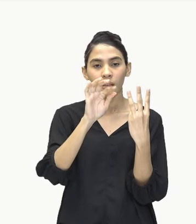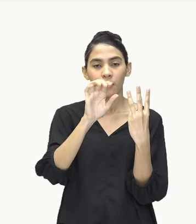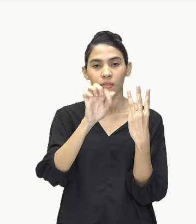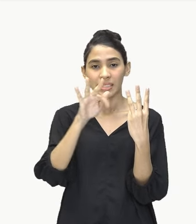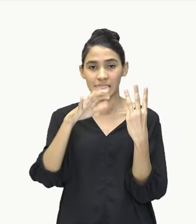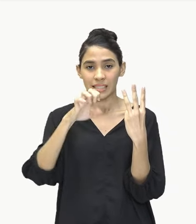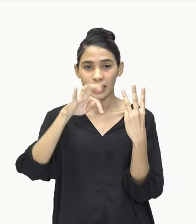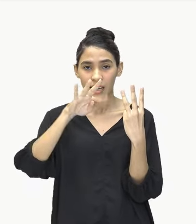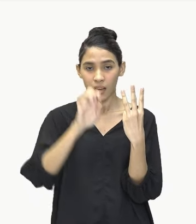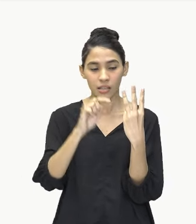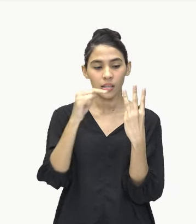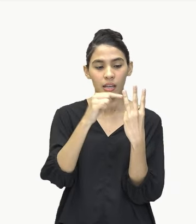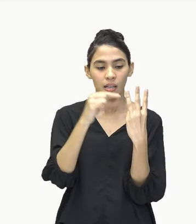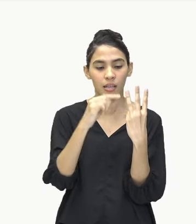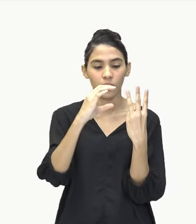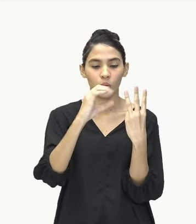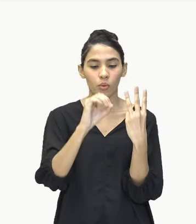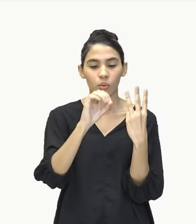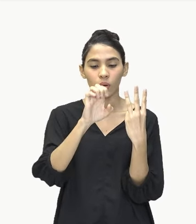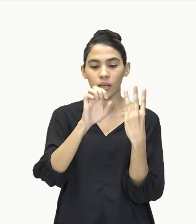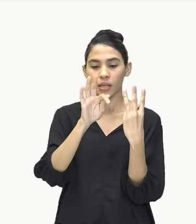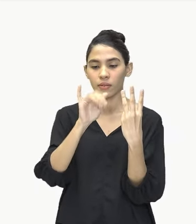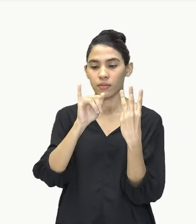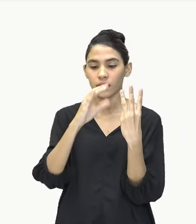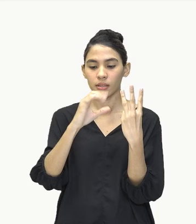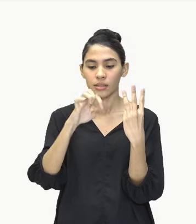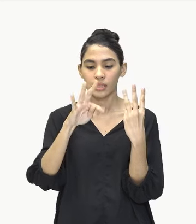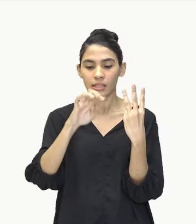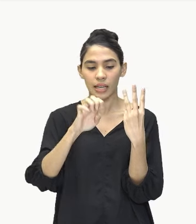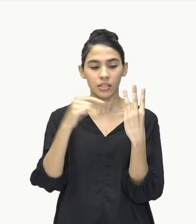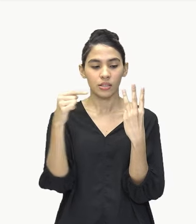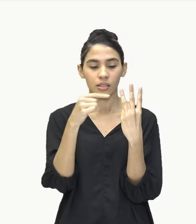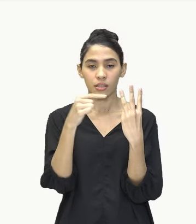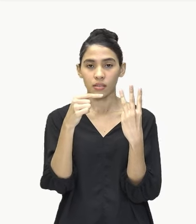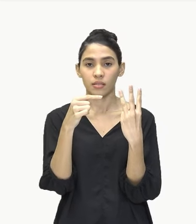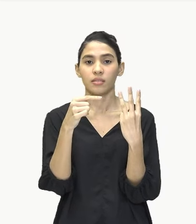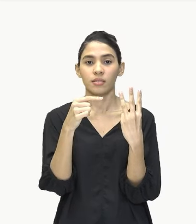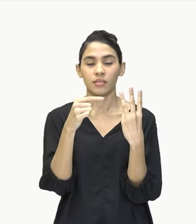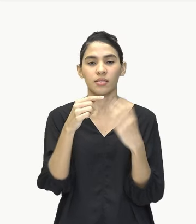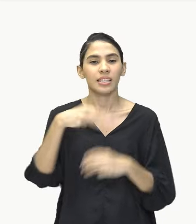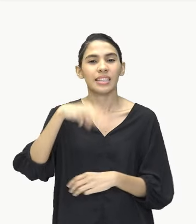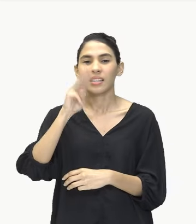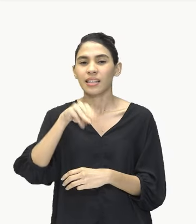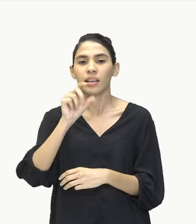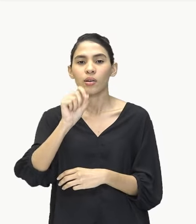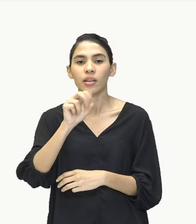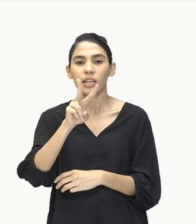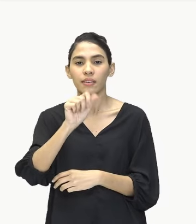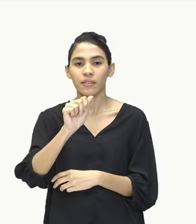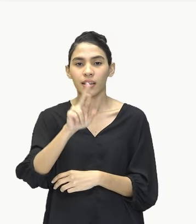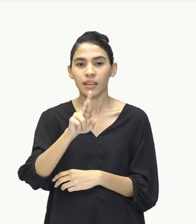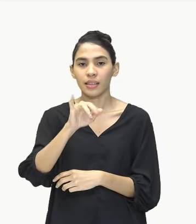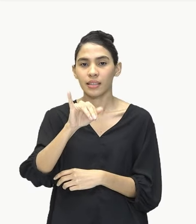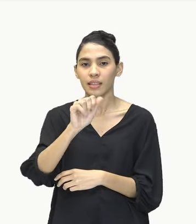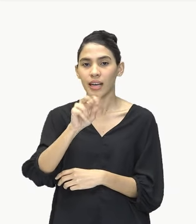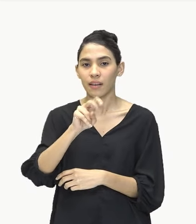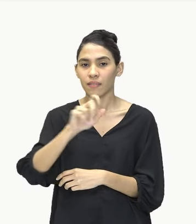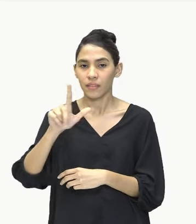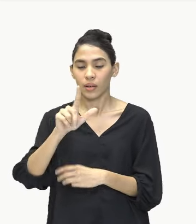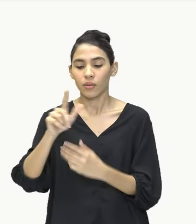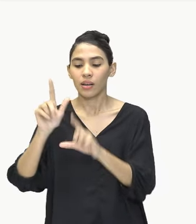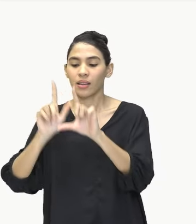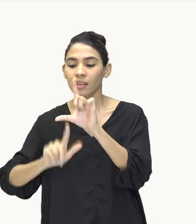numérico. O nosso coeficiente é o 3. Quem é a nossa variável? É